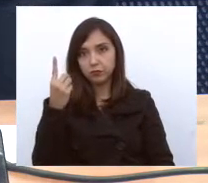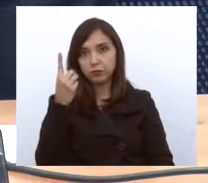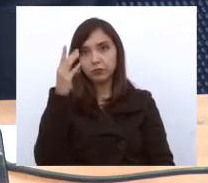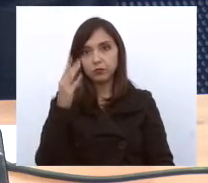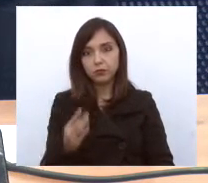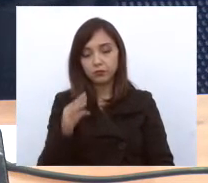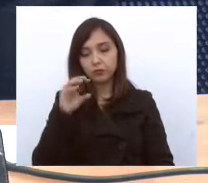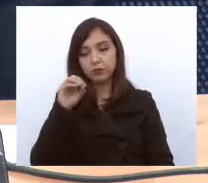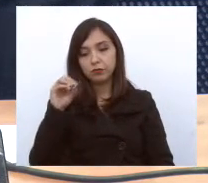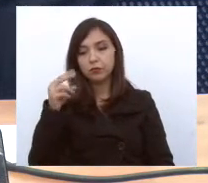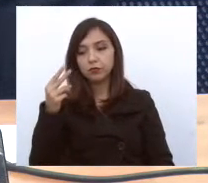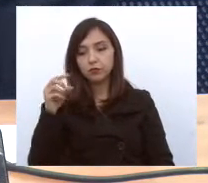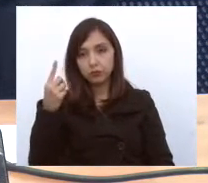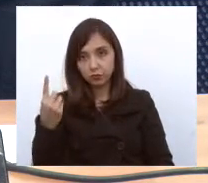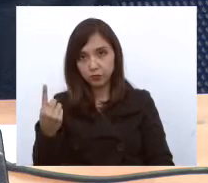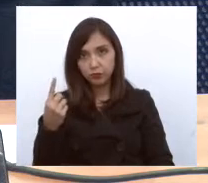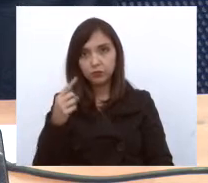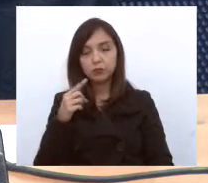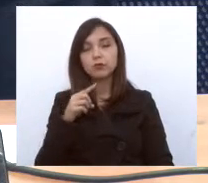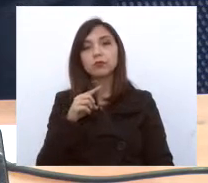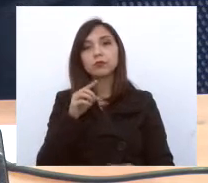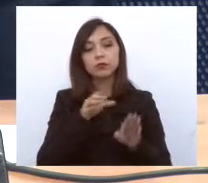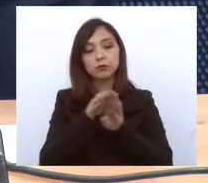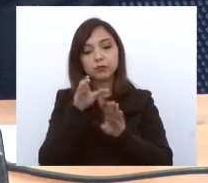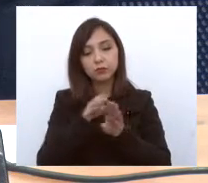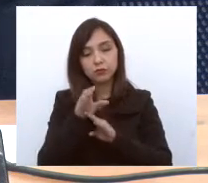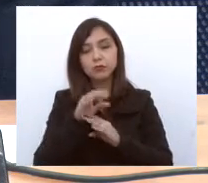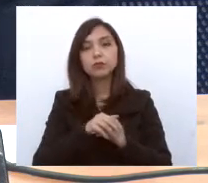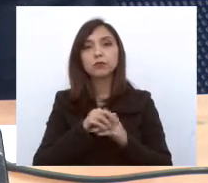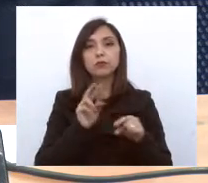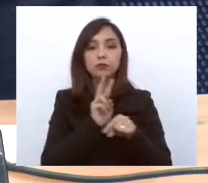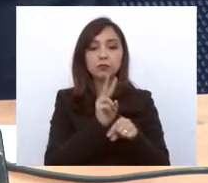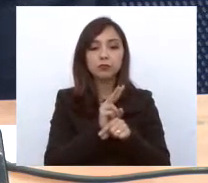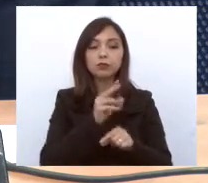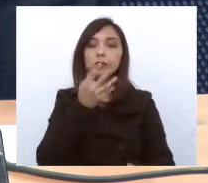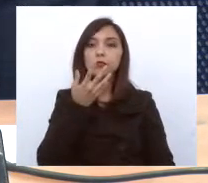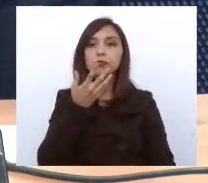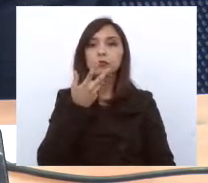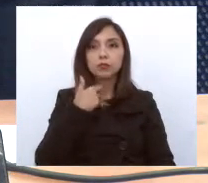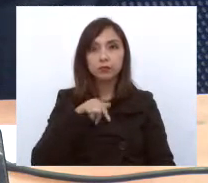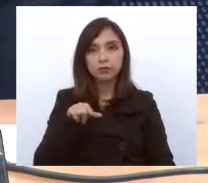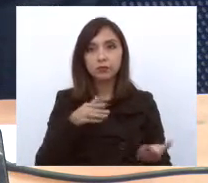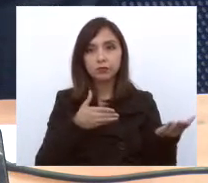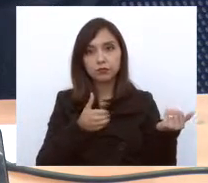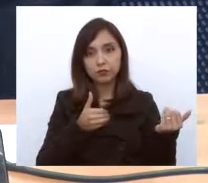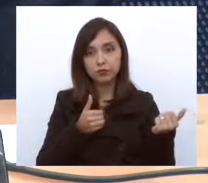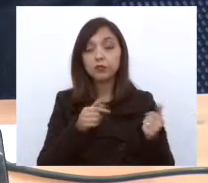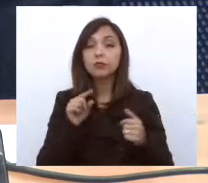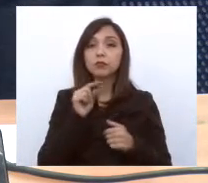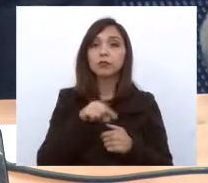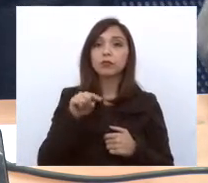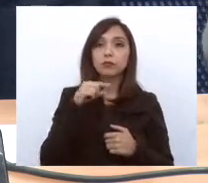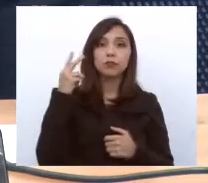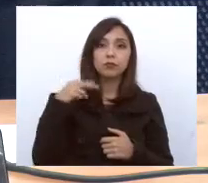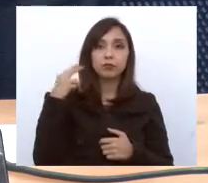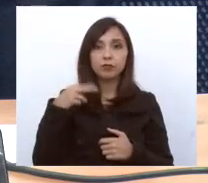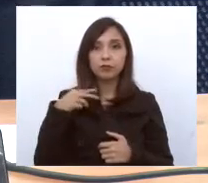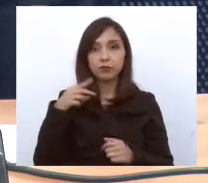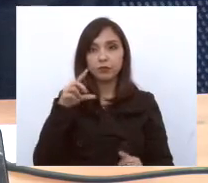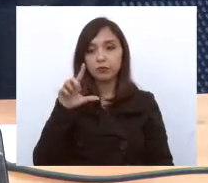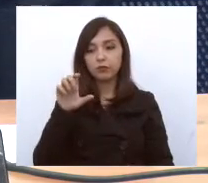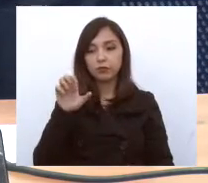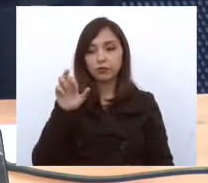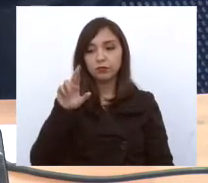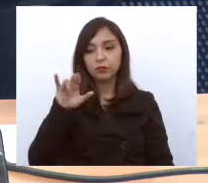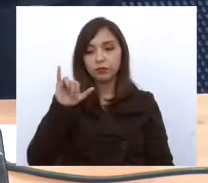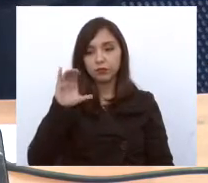3802/1991, que criou o CMDCA, Conselho Municipal de Defesa da Criança e do Adolescente. Autor, vereador Dr.